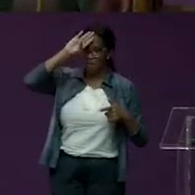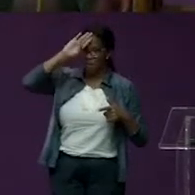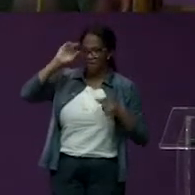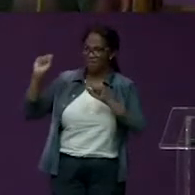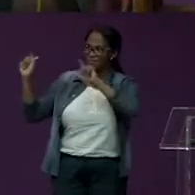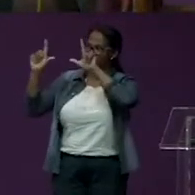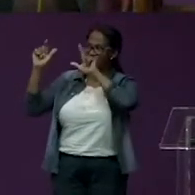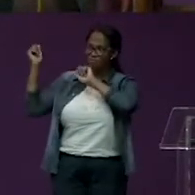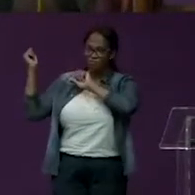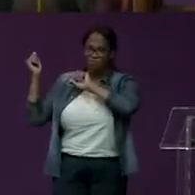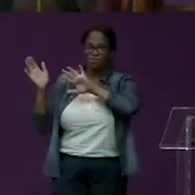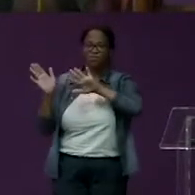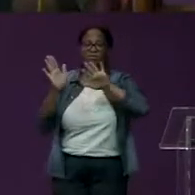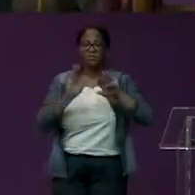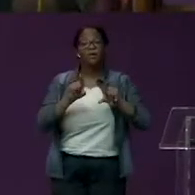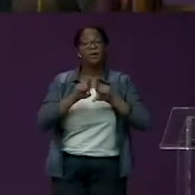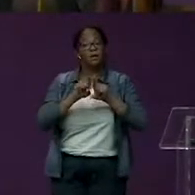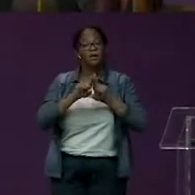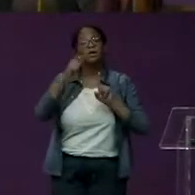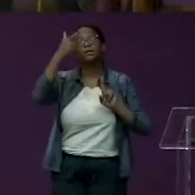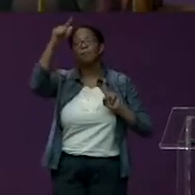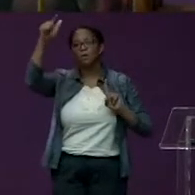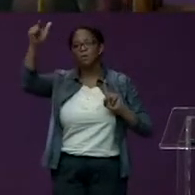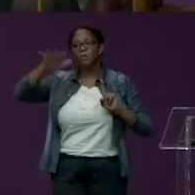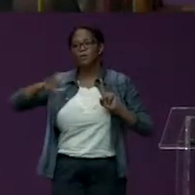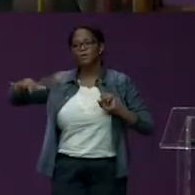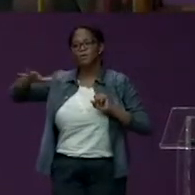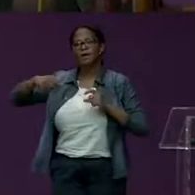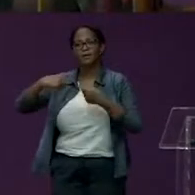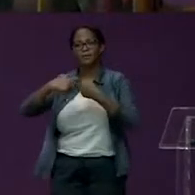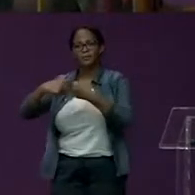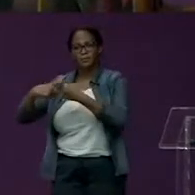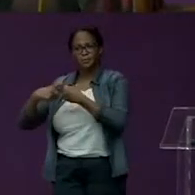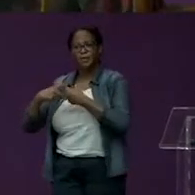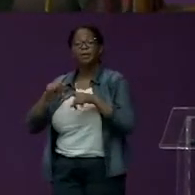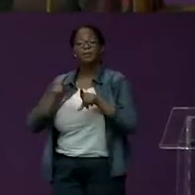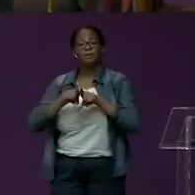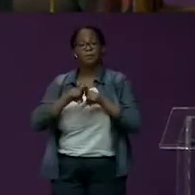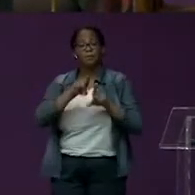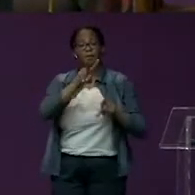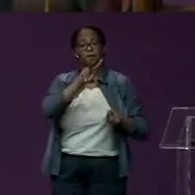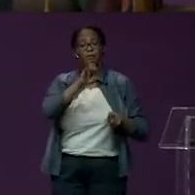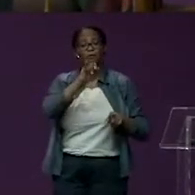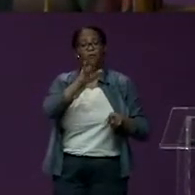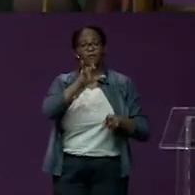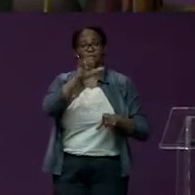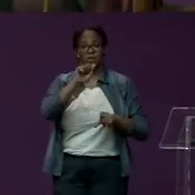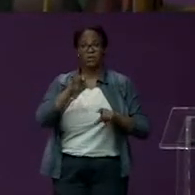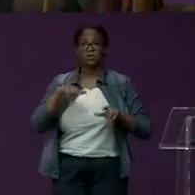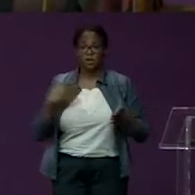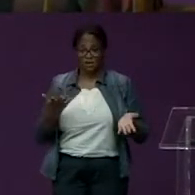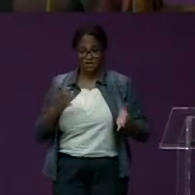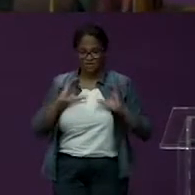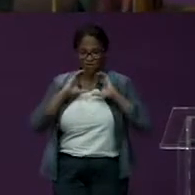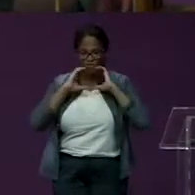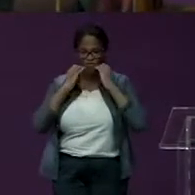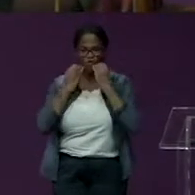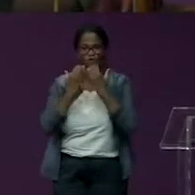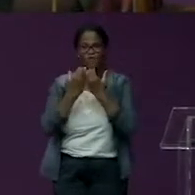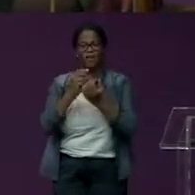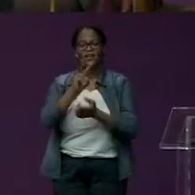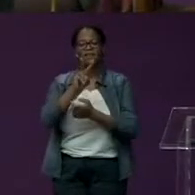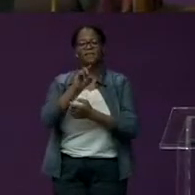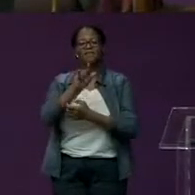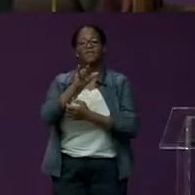vídeo, mas também com outras agendas da vigilância. Esse ano, inclusive, houve, né, a Conferência de Vigilância e